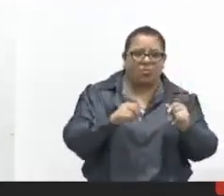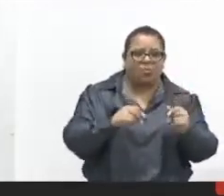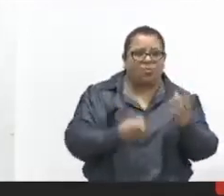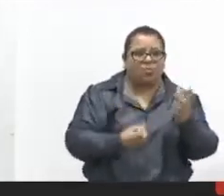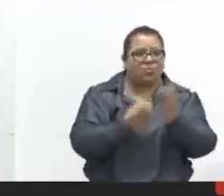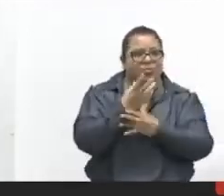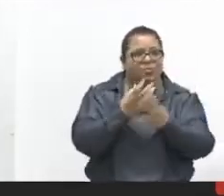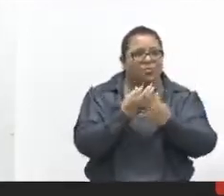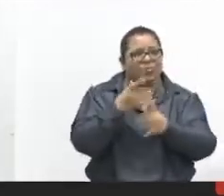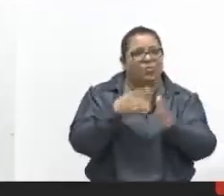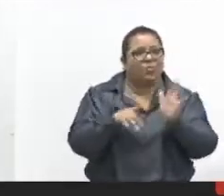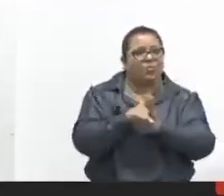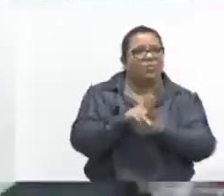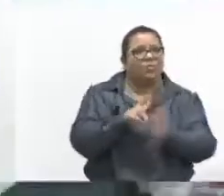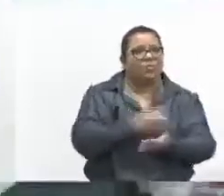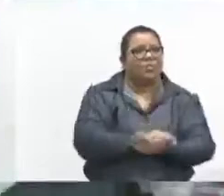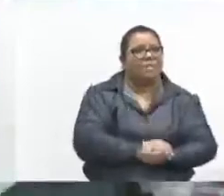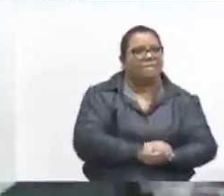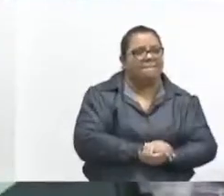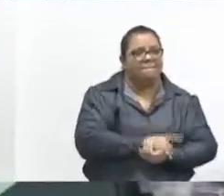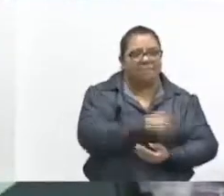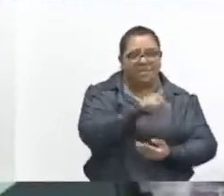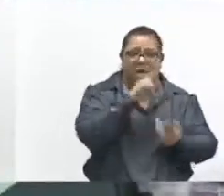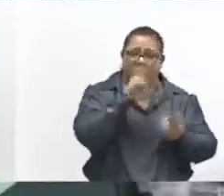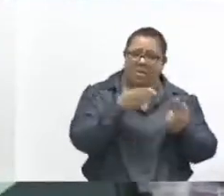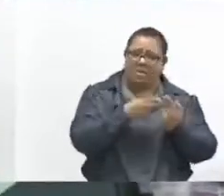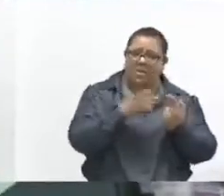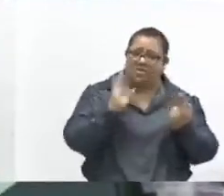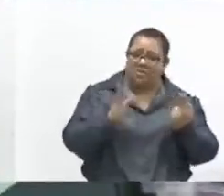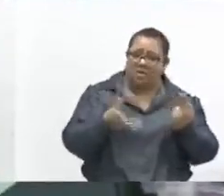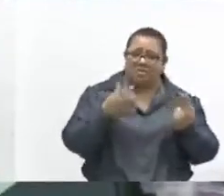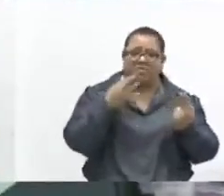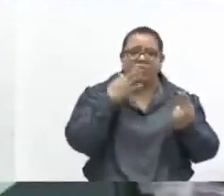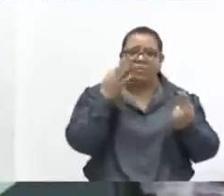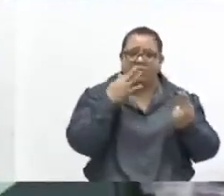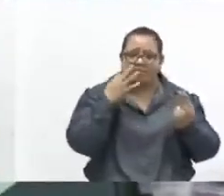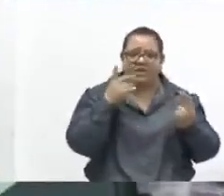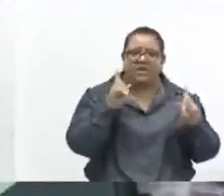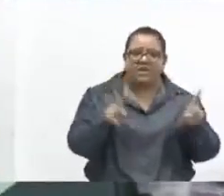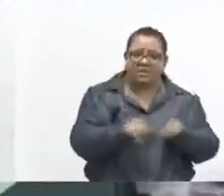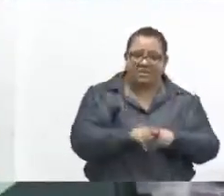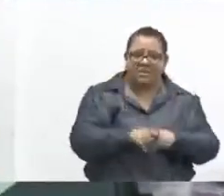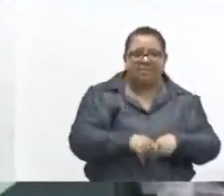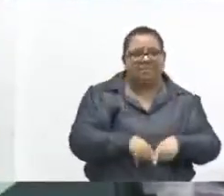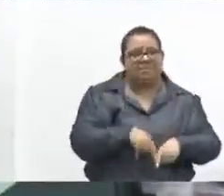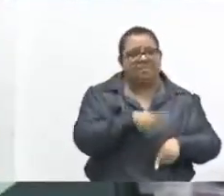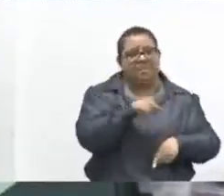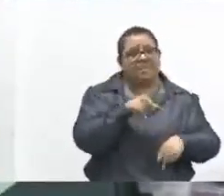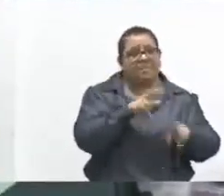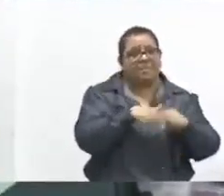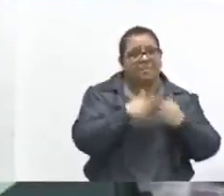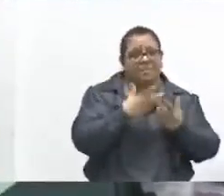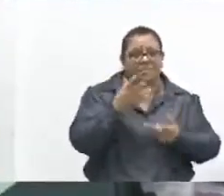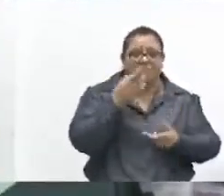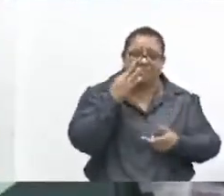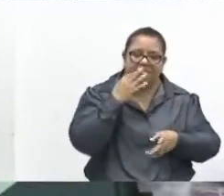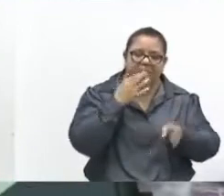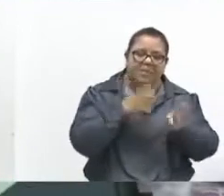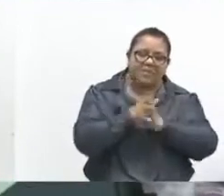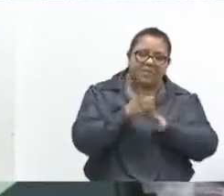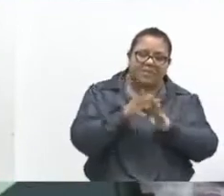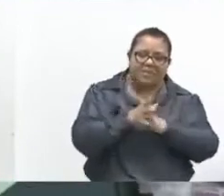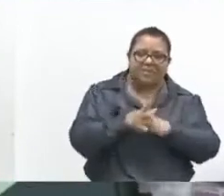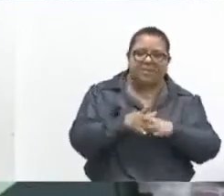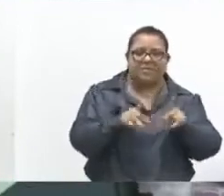das instituições. Que é uma coisa que a UNEMAT faz, a UFMT também, que é, por exemplo, através da UFMT o Conselho de Ações Afirmativas,